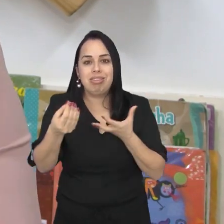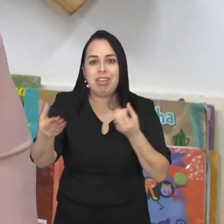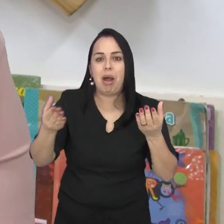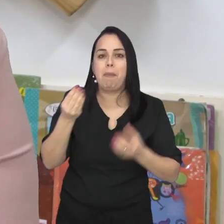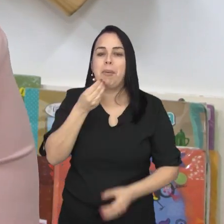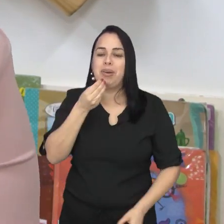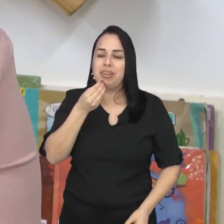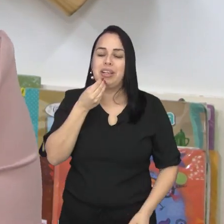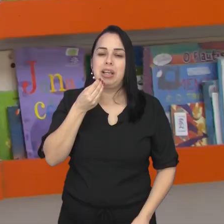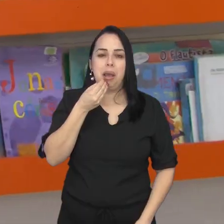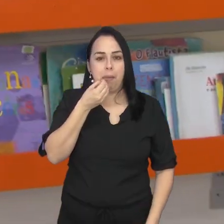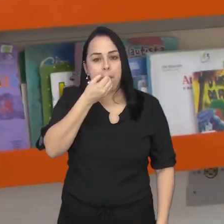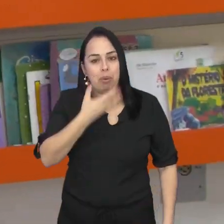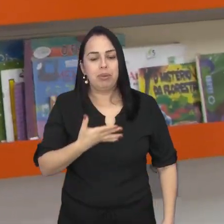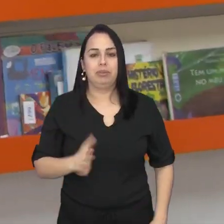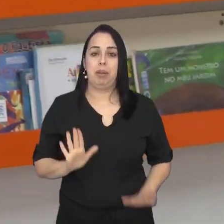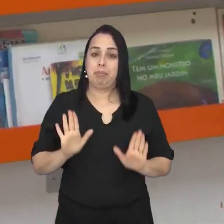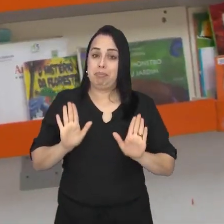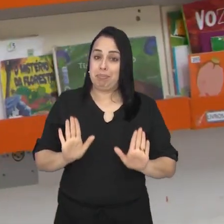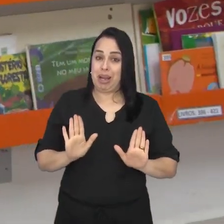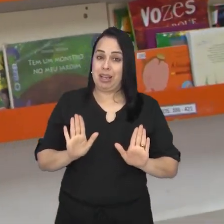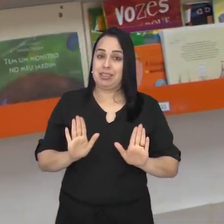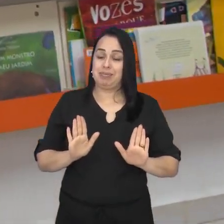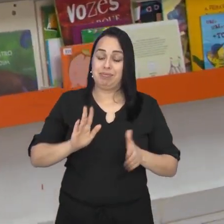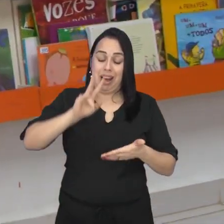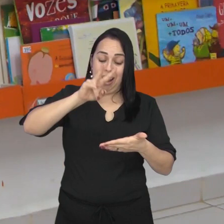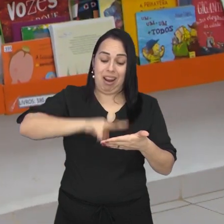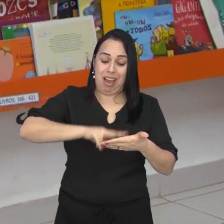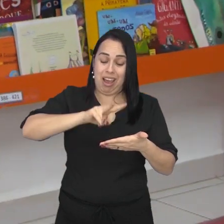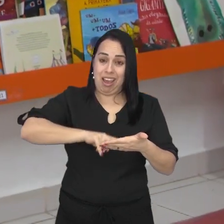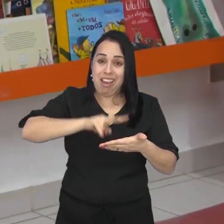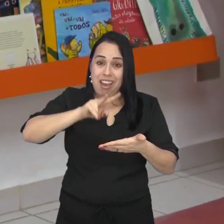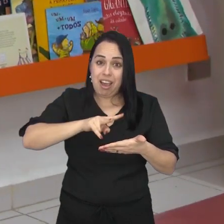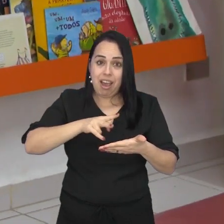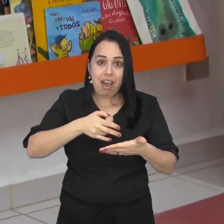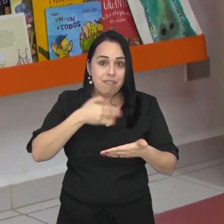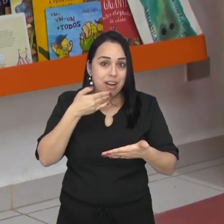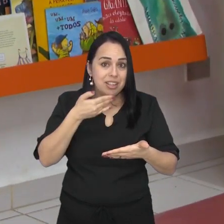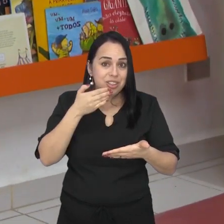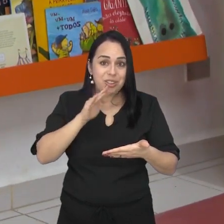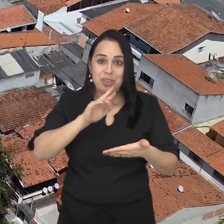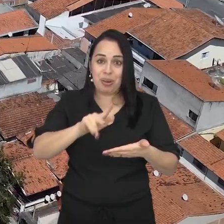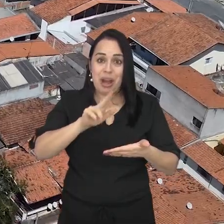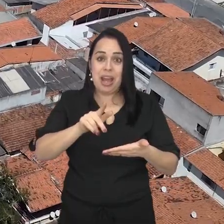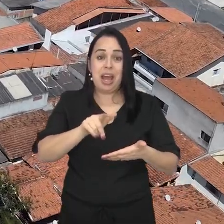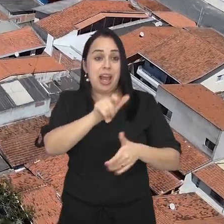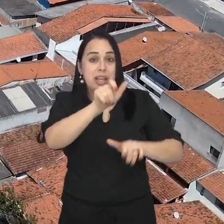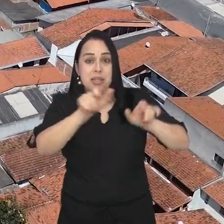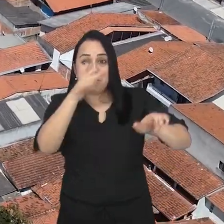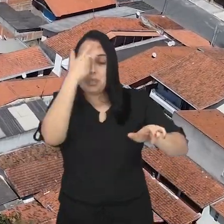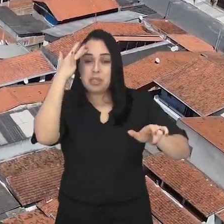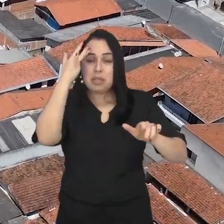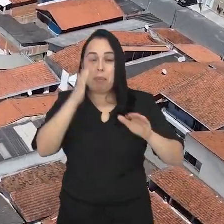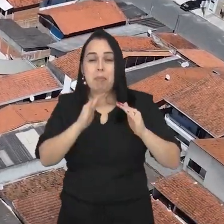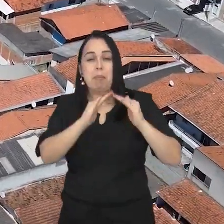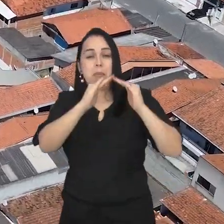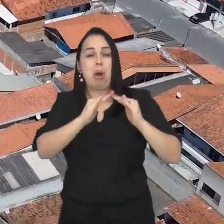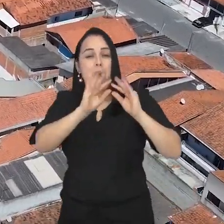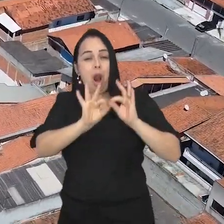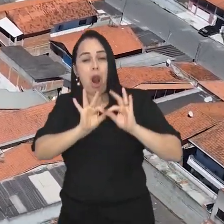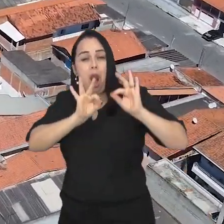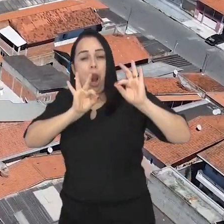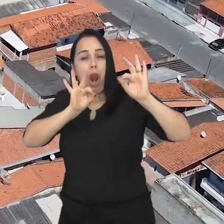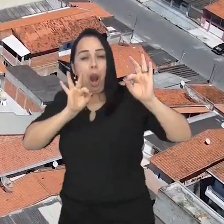além dos muros da escola. Mas o acesso à literatura nem sempre é tarefa fácil. Quem mora longe das